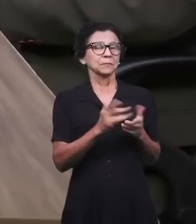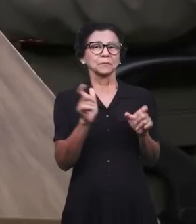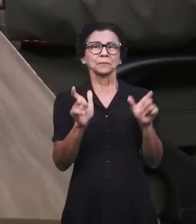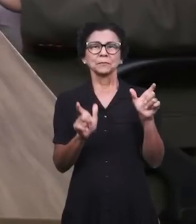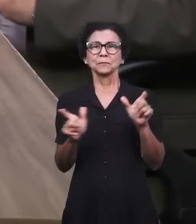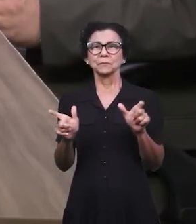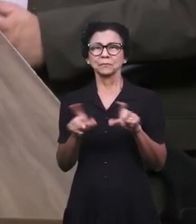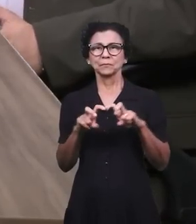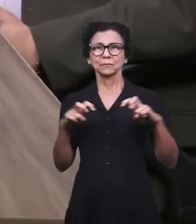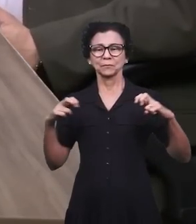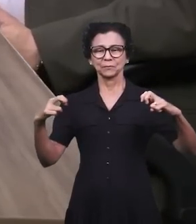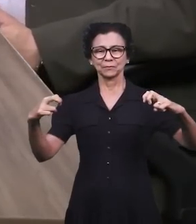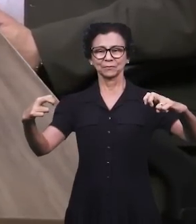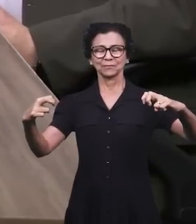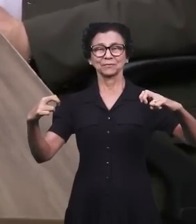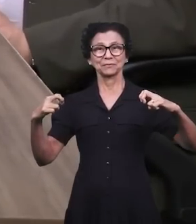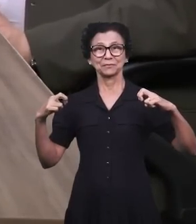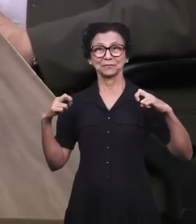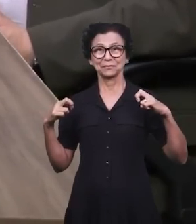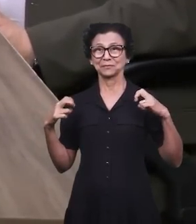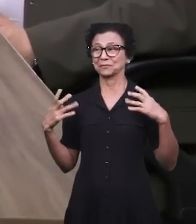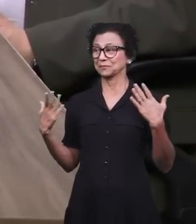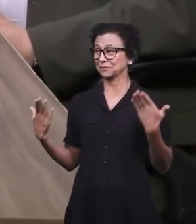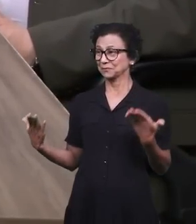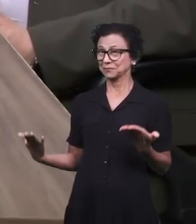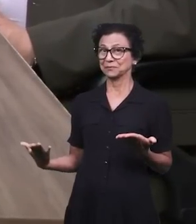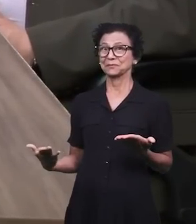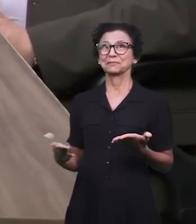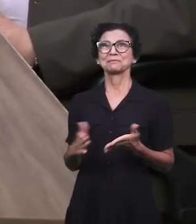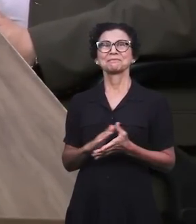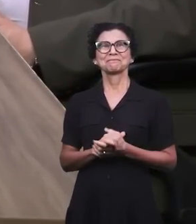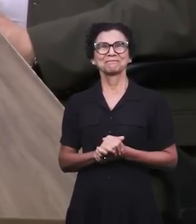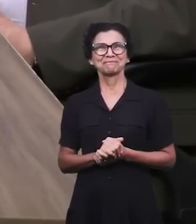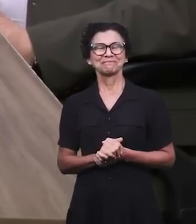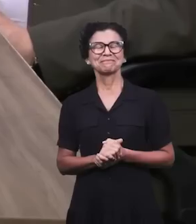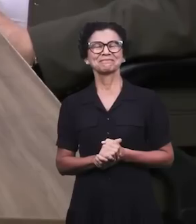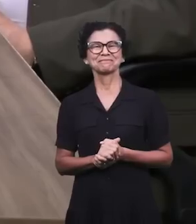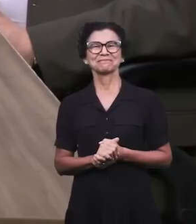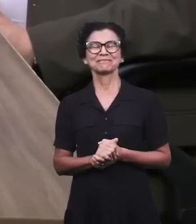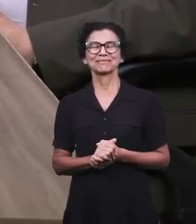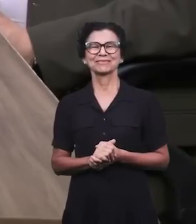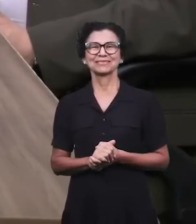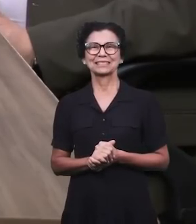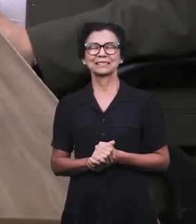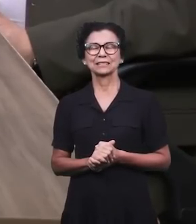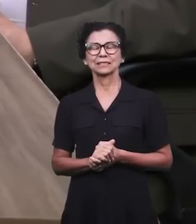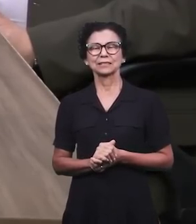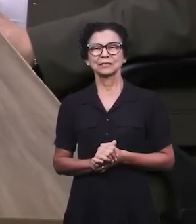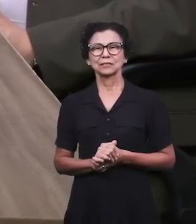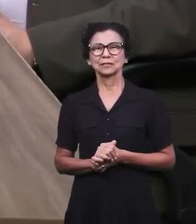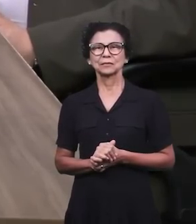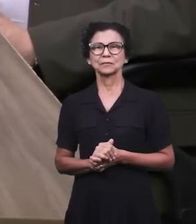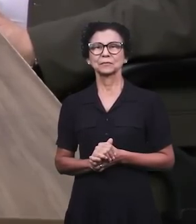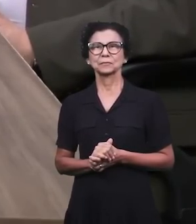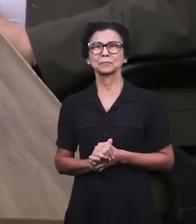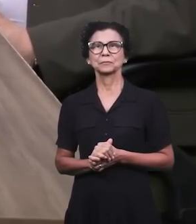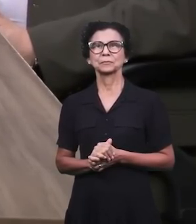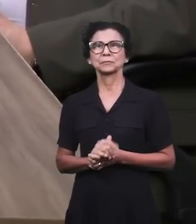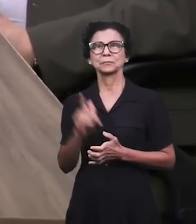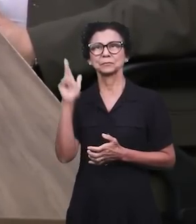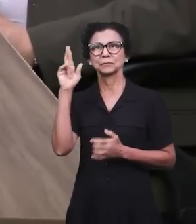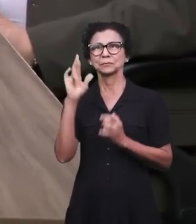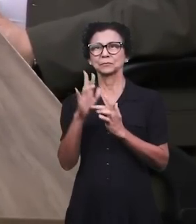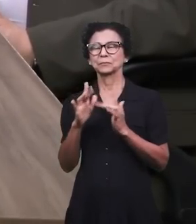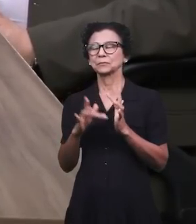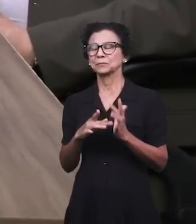da mesa, né? Aliás, a mesa hoje está bem farta. A paz do Senhor, Pastor Tiago, seja bem-vindo mais uma vez.